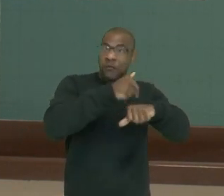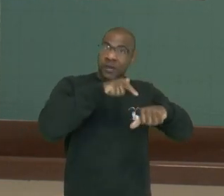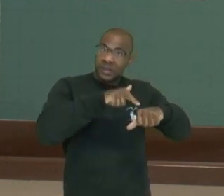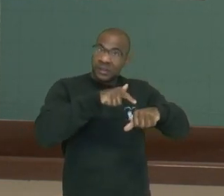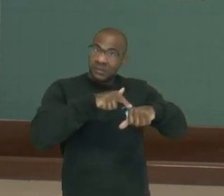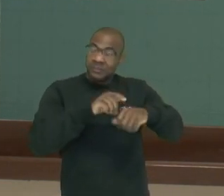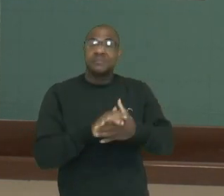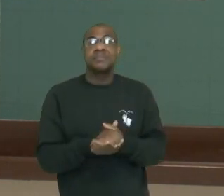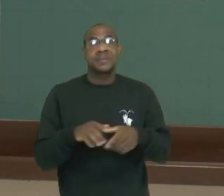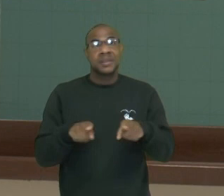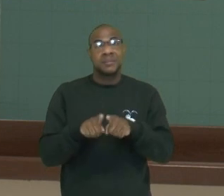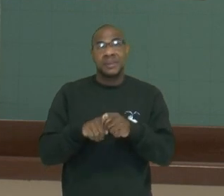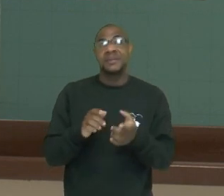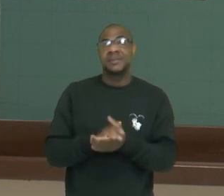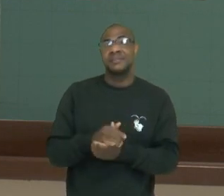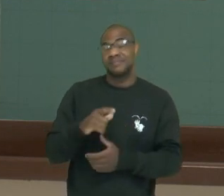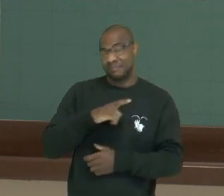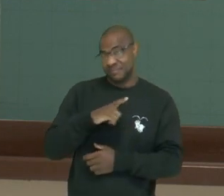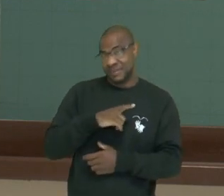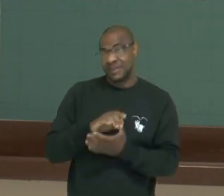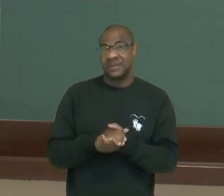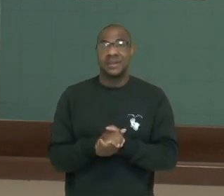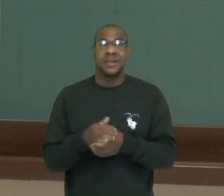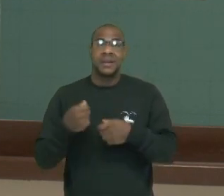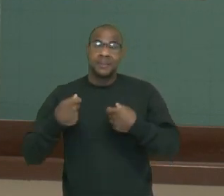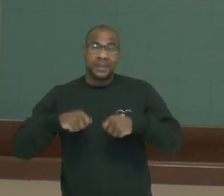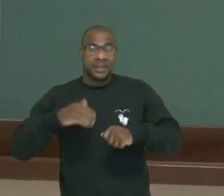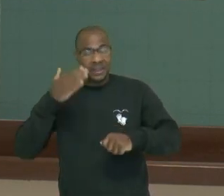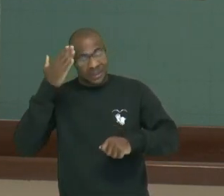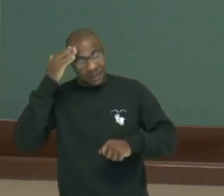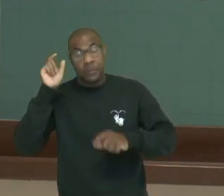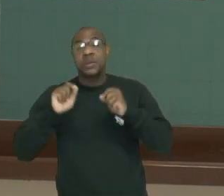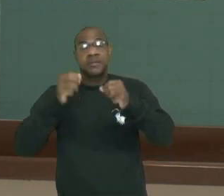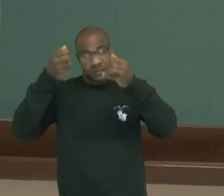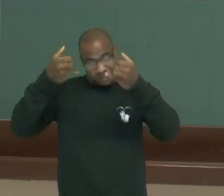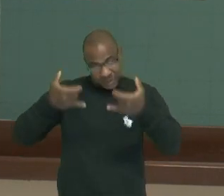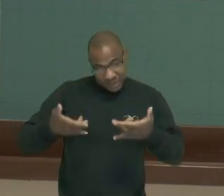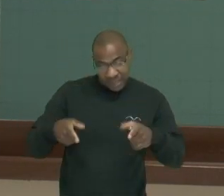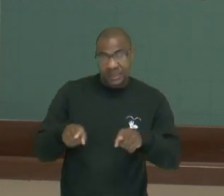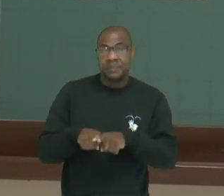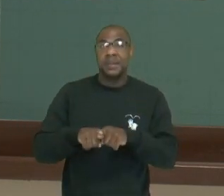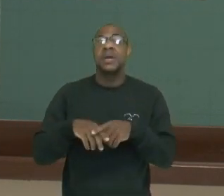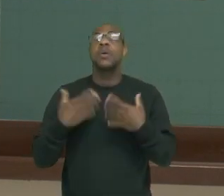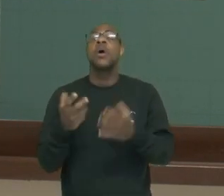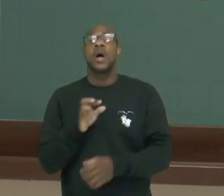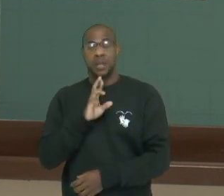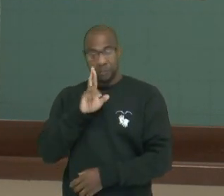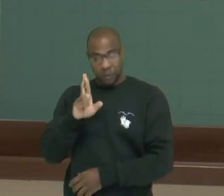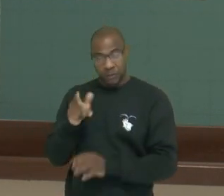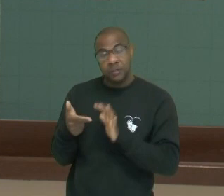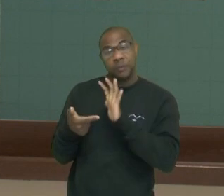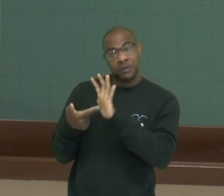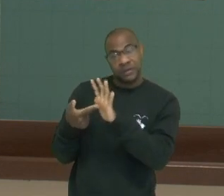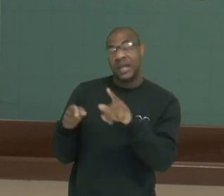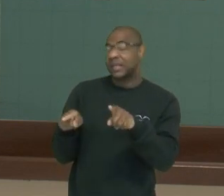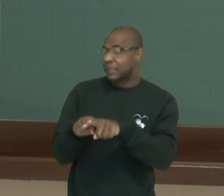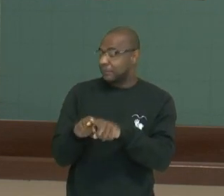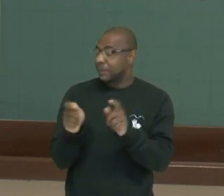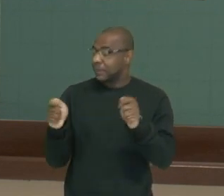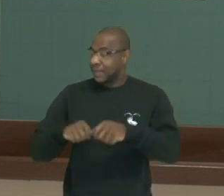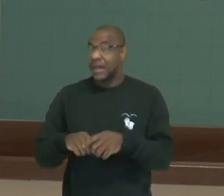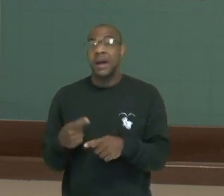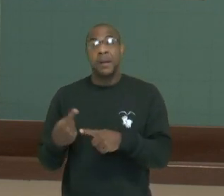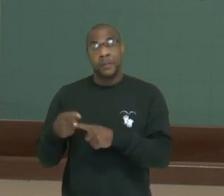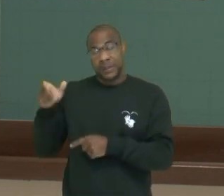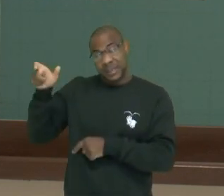respaldo, credibilidade, então ele sabe do que irá falar, ele sabe que respostas dar, já que ele é um especialista nesse